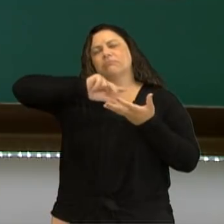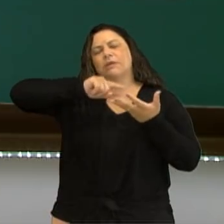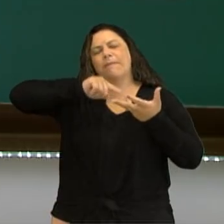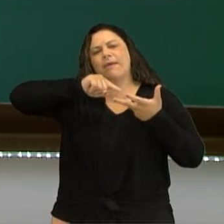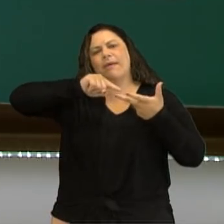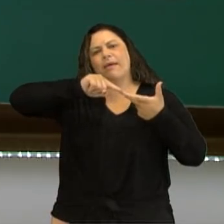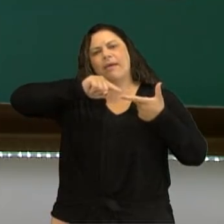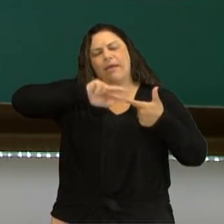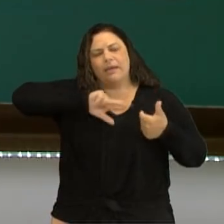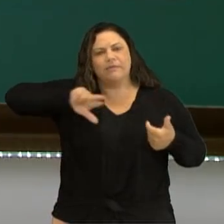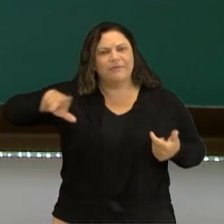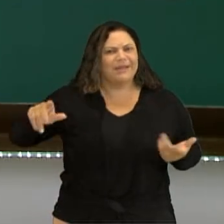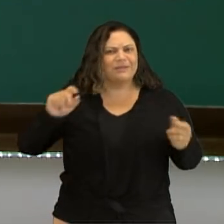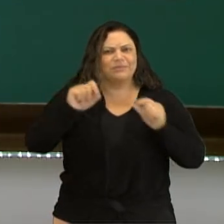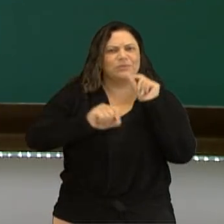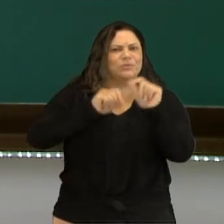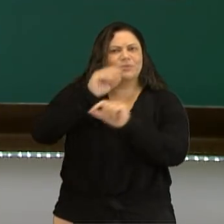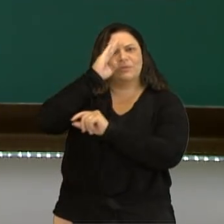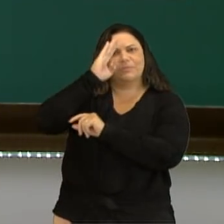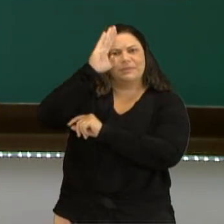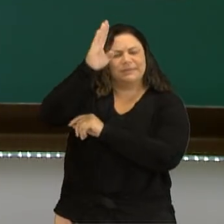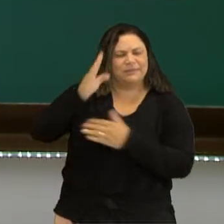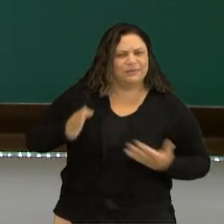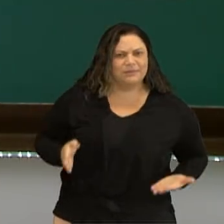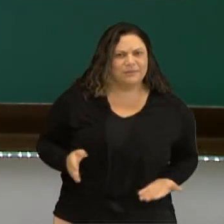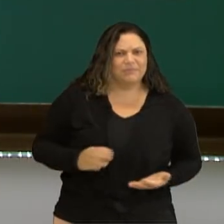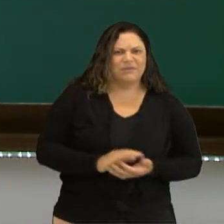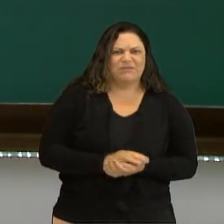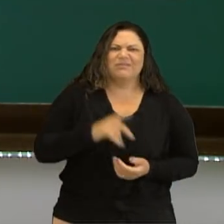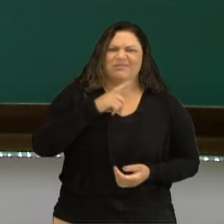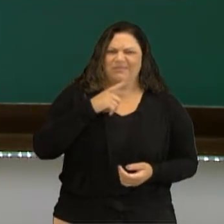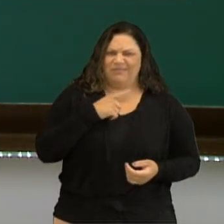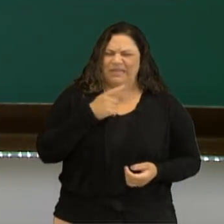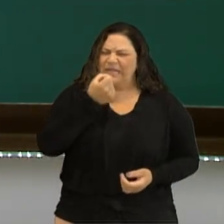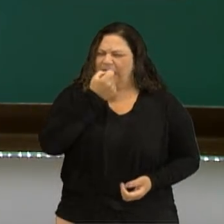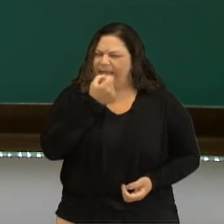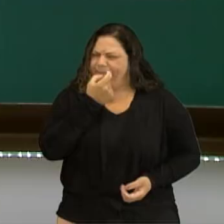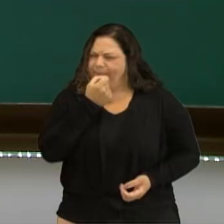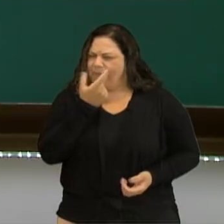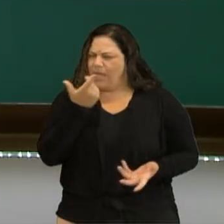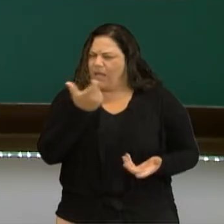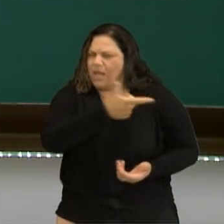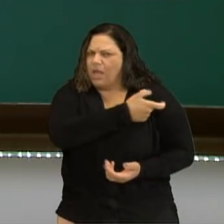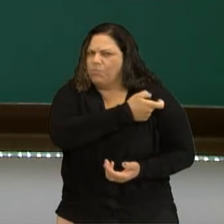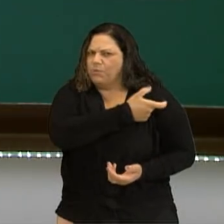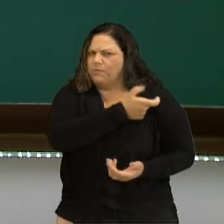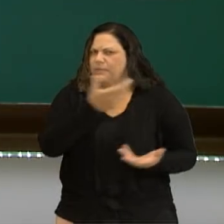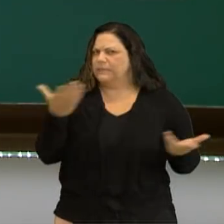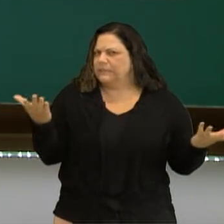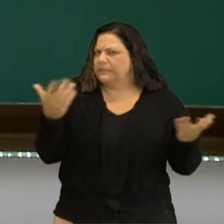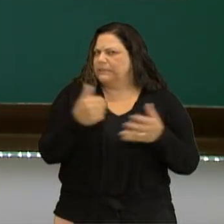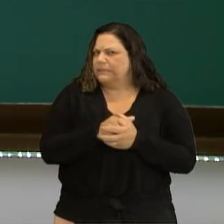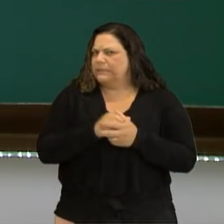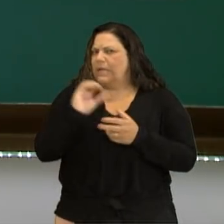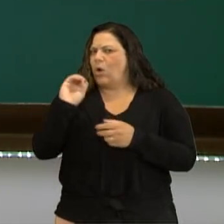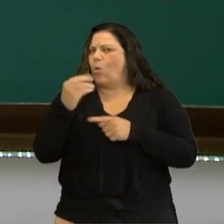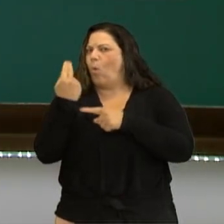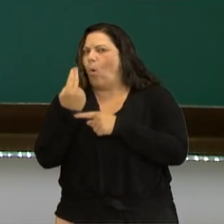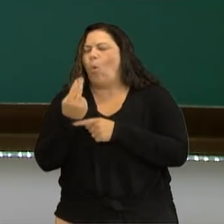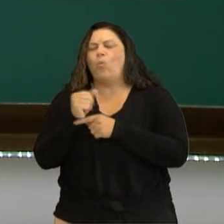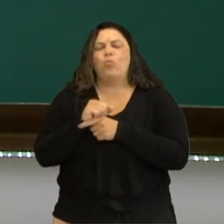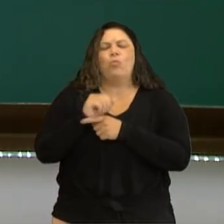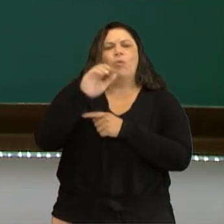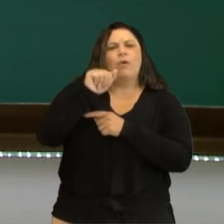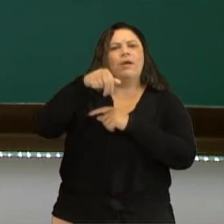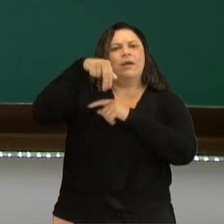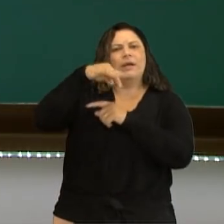um principal, o que será que é? Será que tem algum medicamento, uma vacina ou um antibiótico? Você